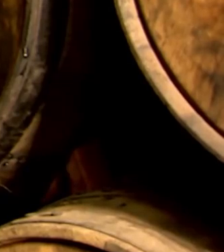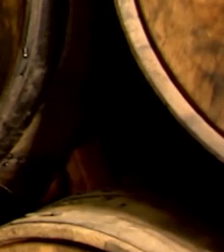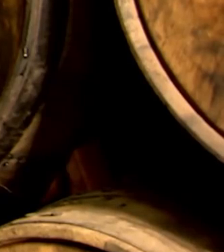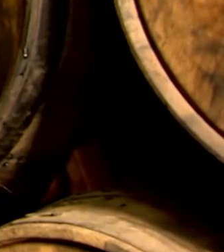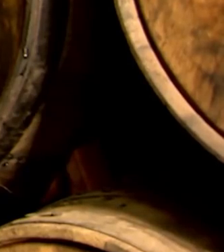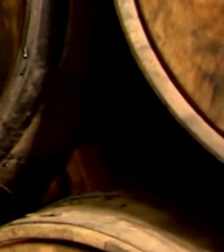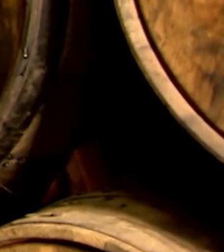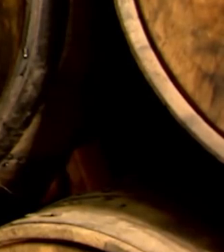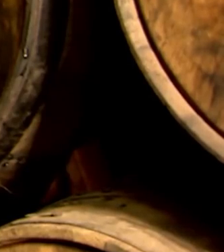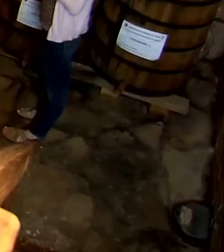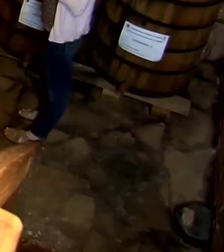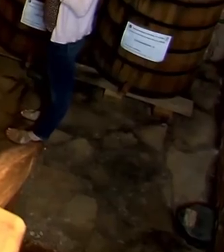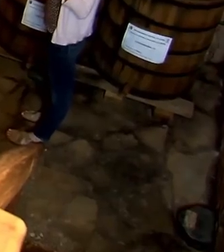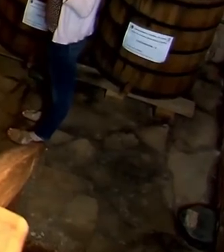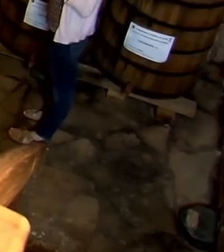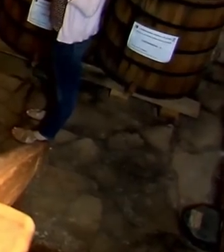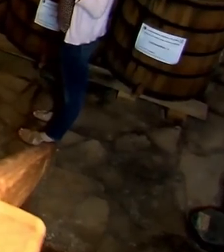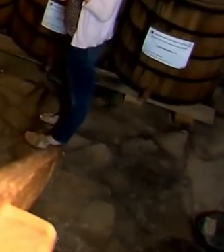Tchau!